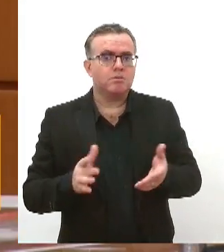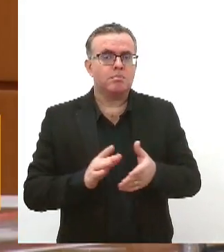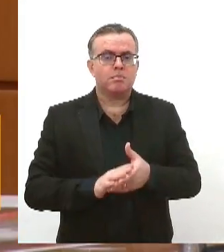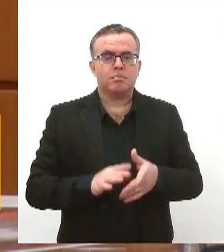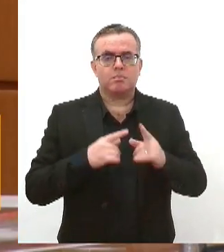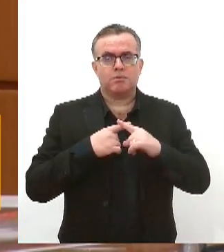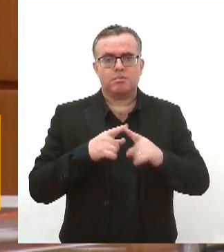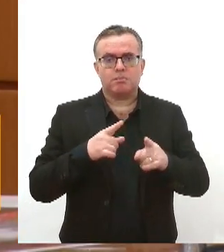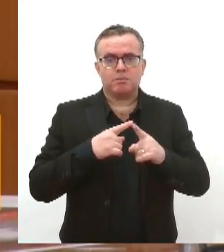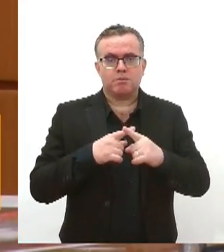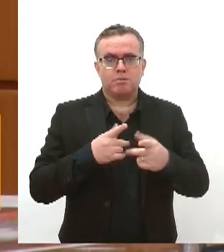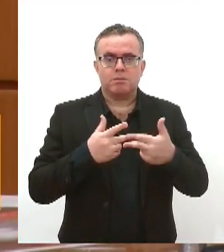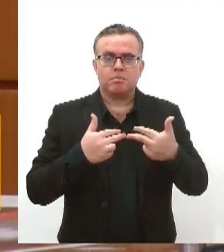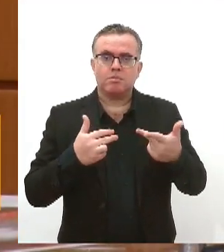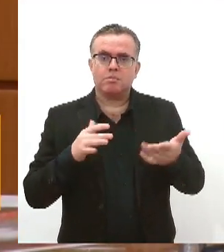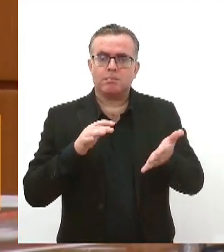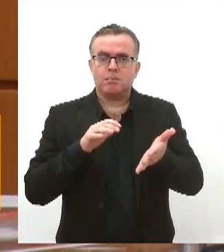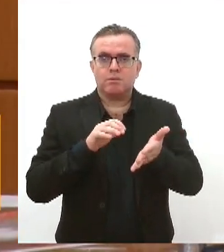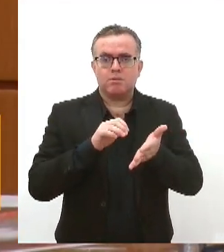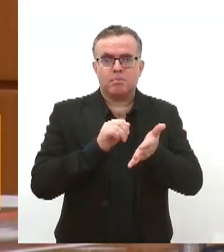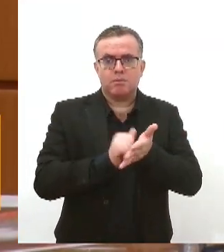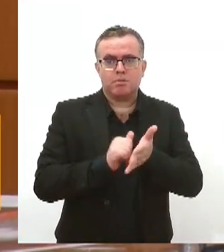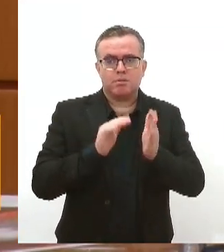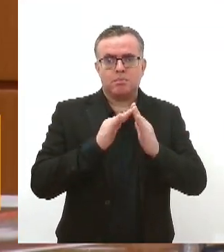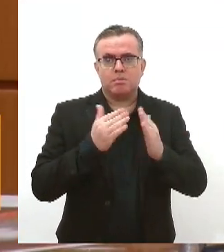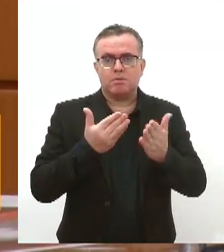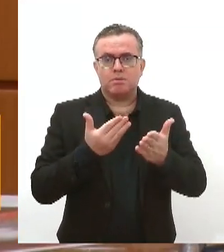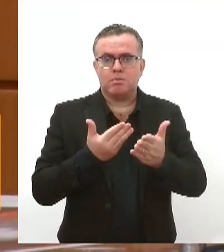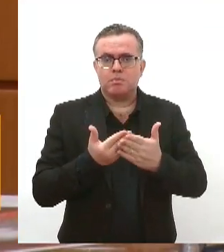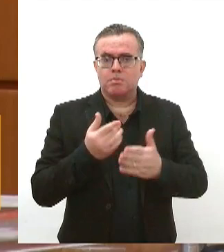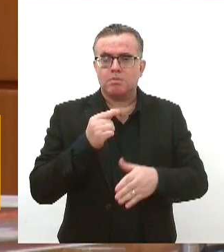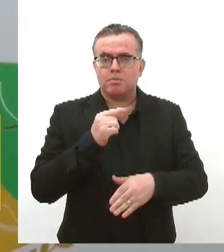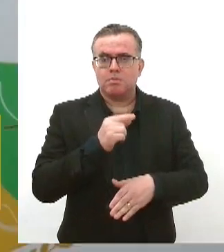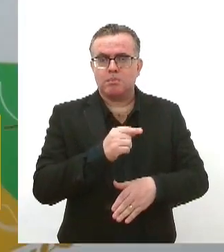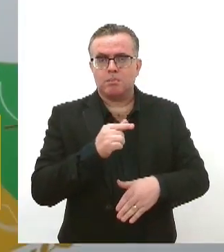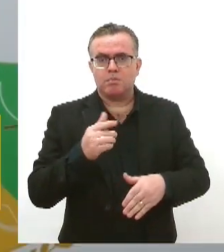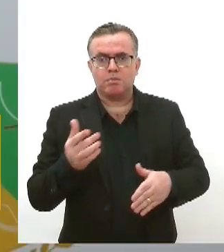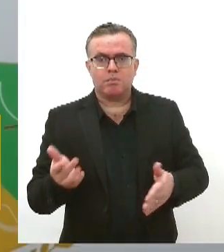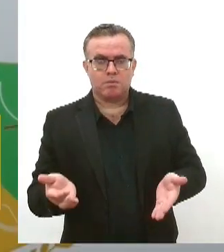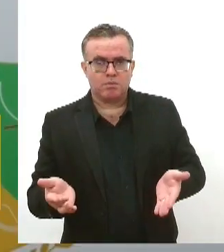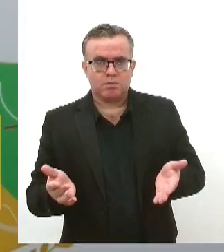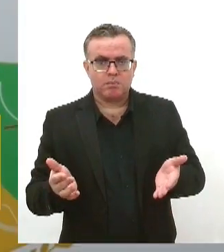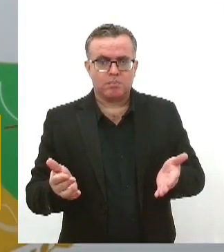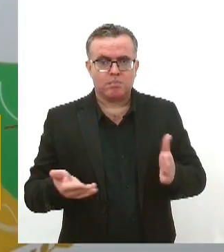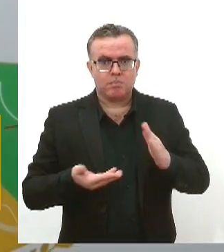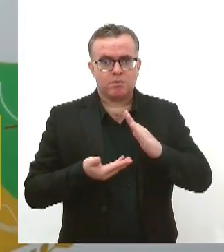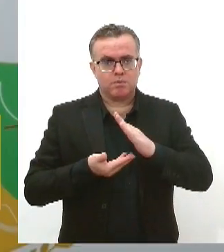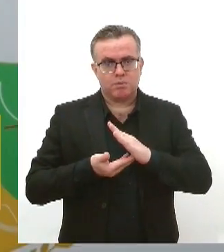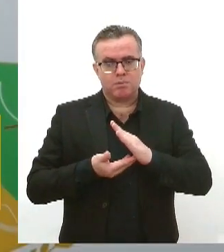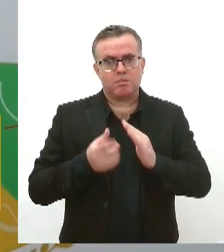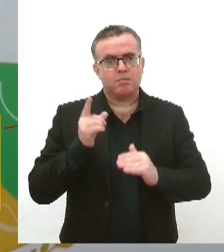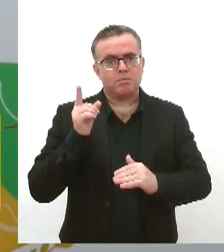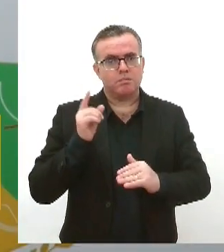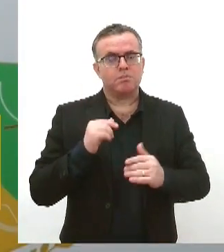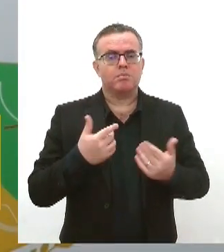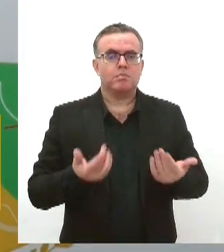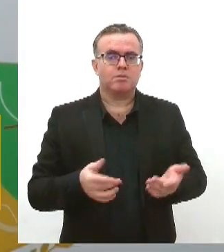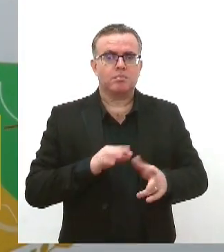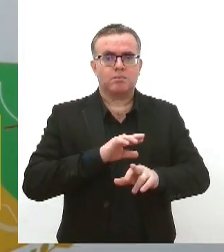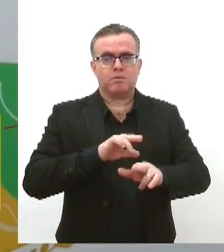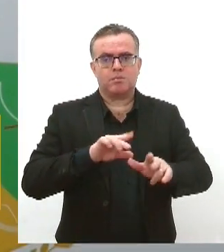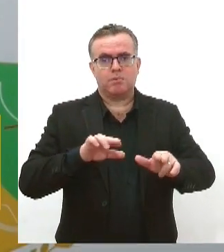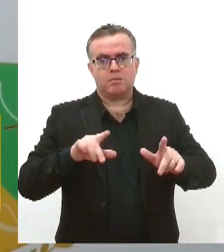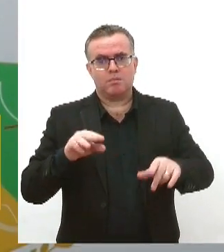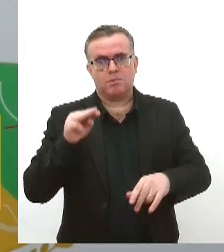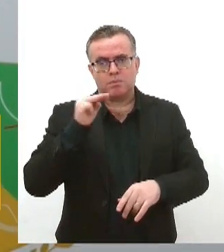para matricular os filhos em escolas e creches na região. Várias mães lá da zona de expansão que não